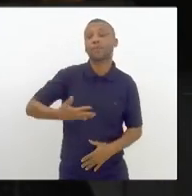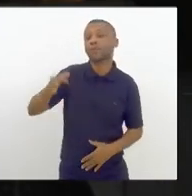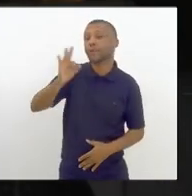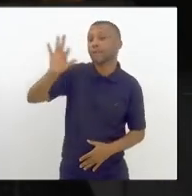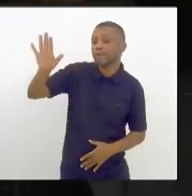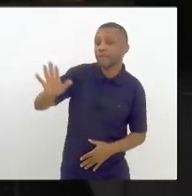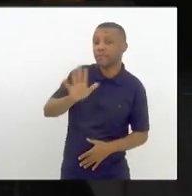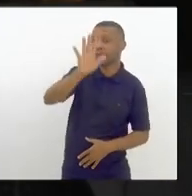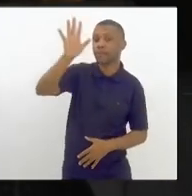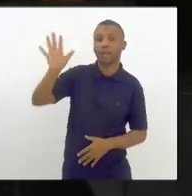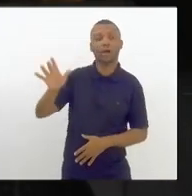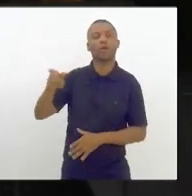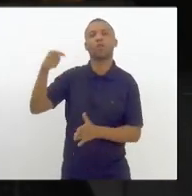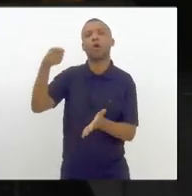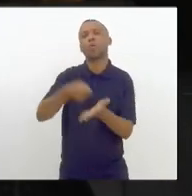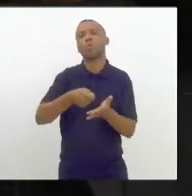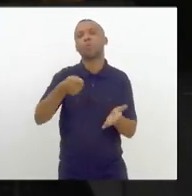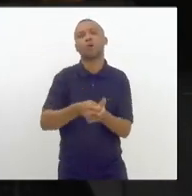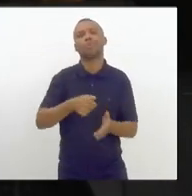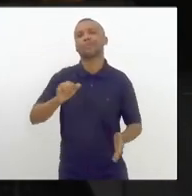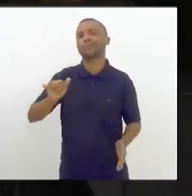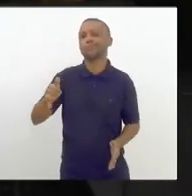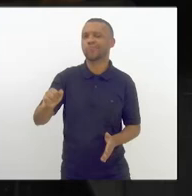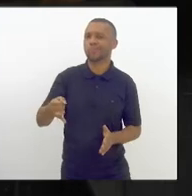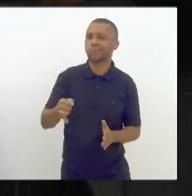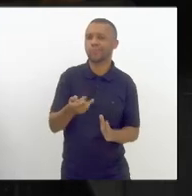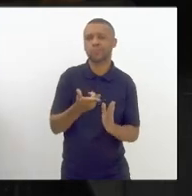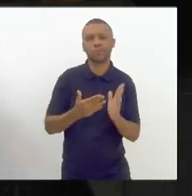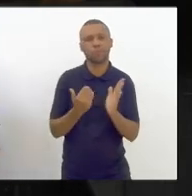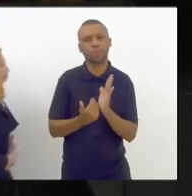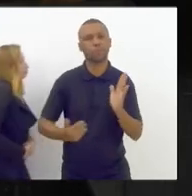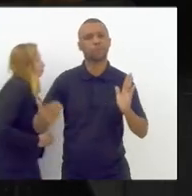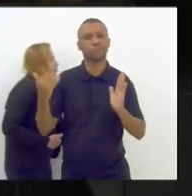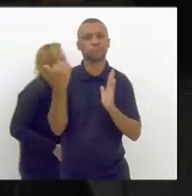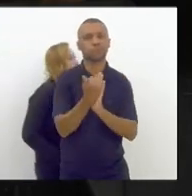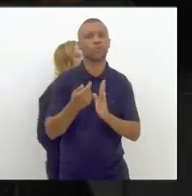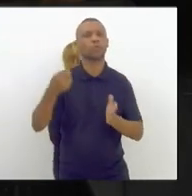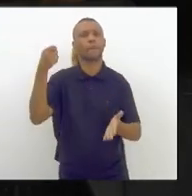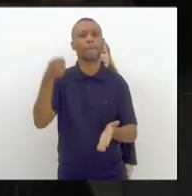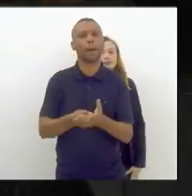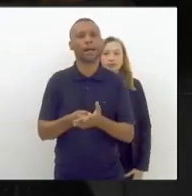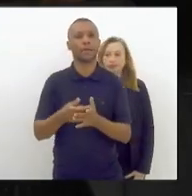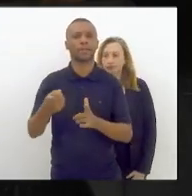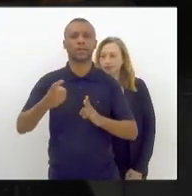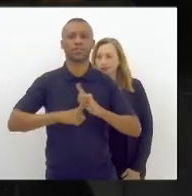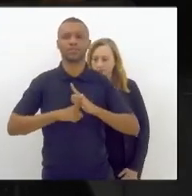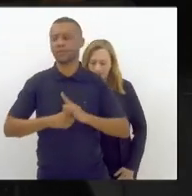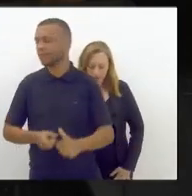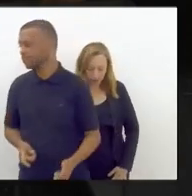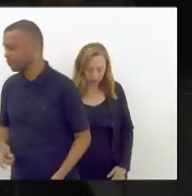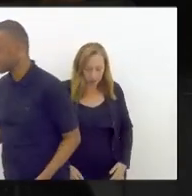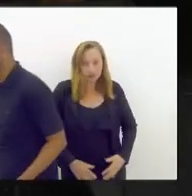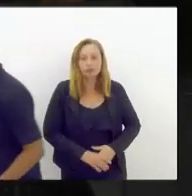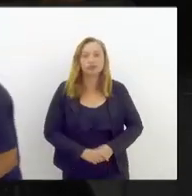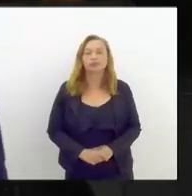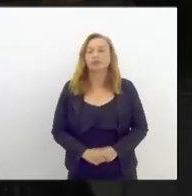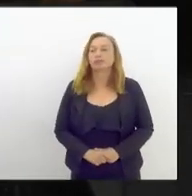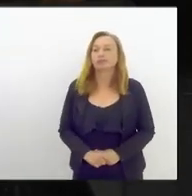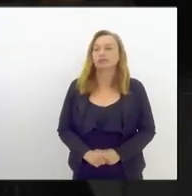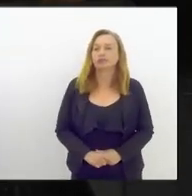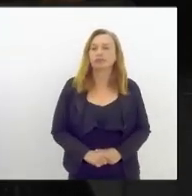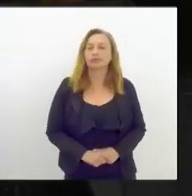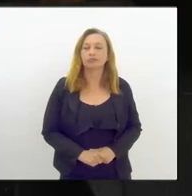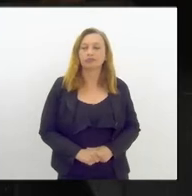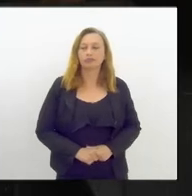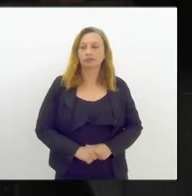através da cobrança de juros exorbitantes no pagamento da dívida do estado com a mesma que nos